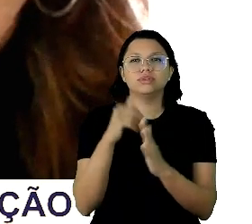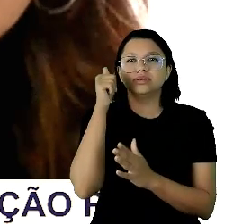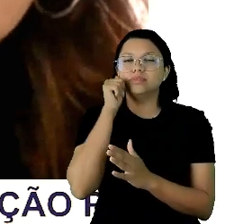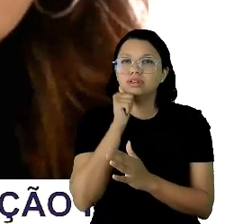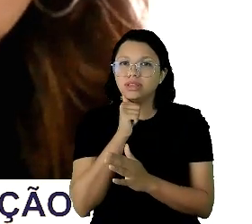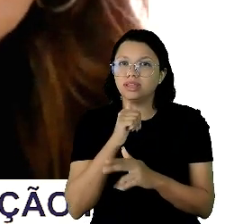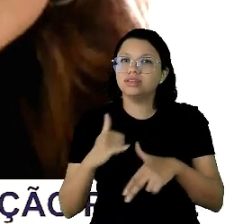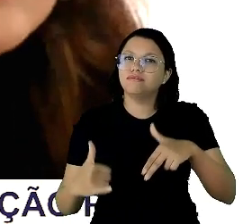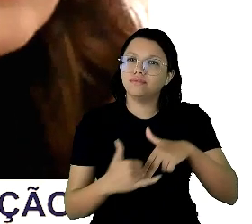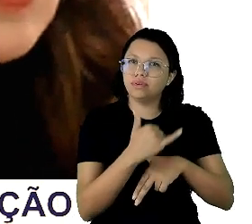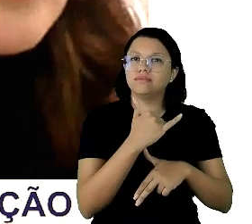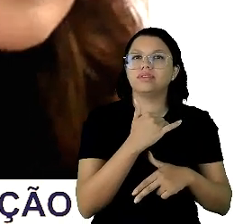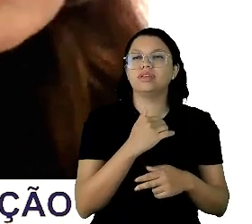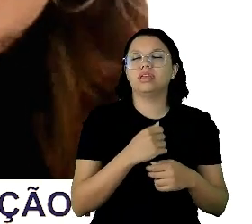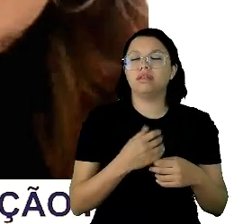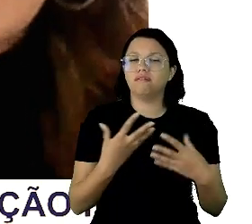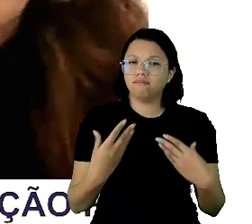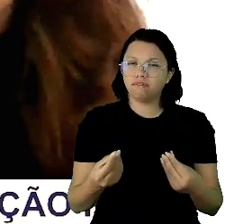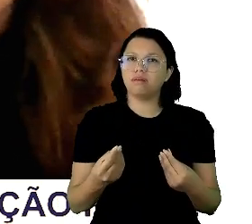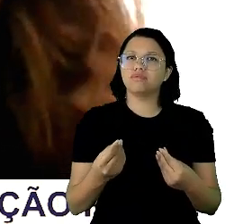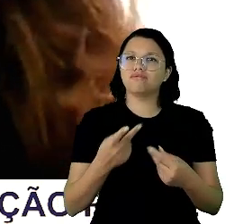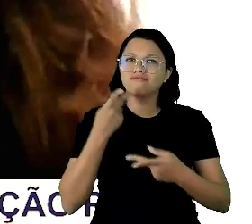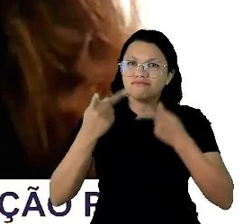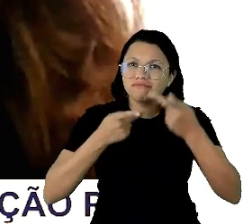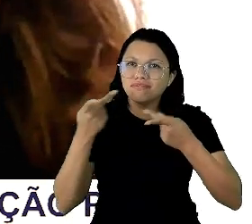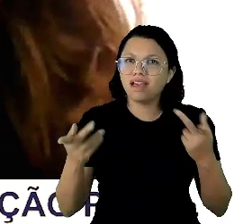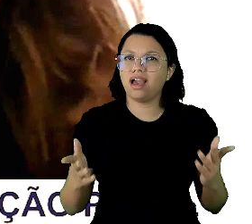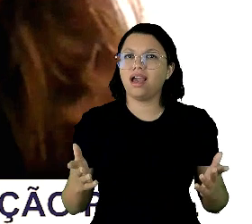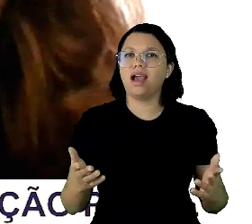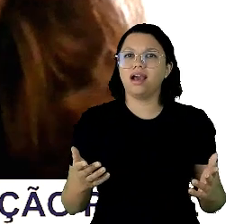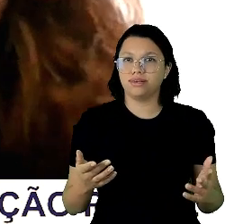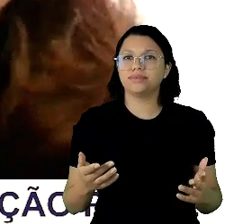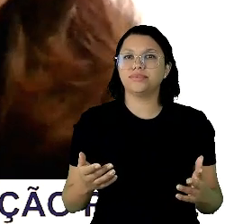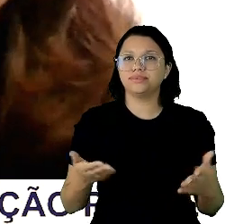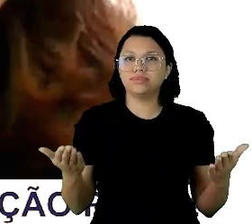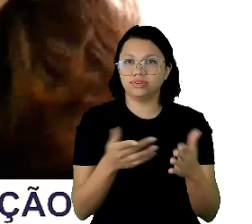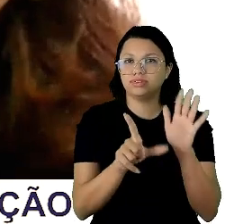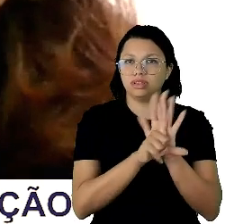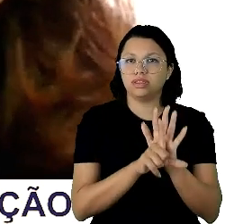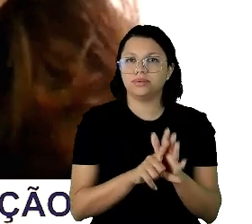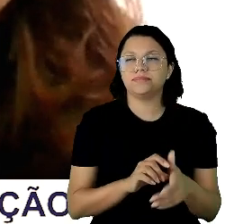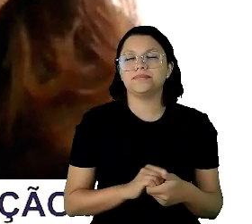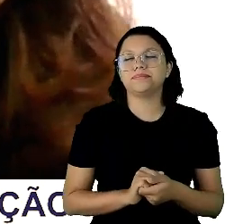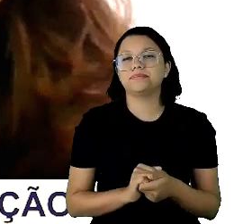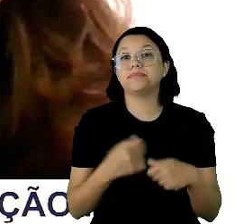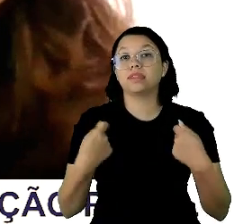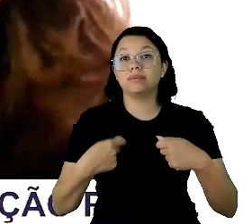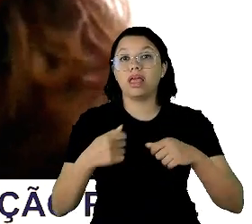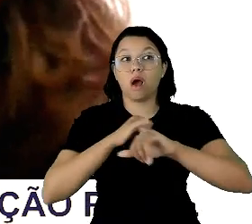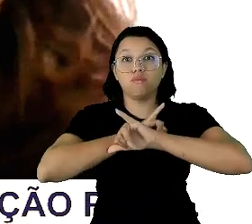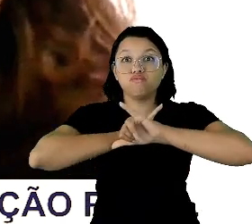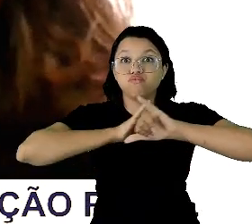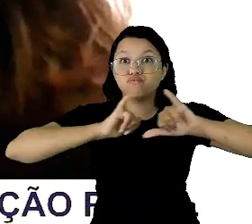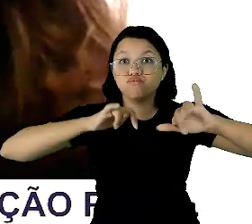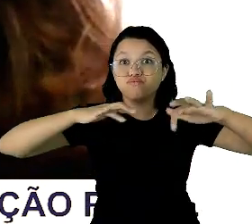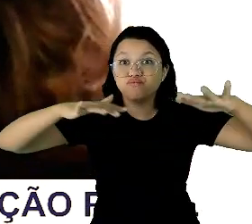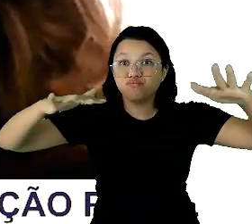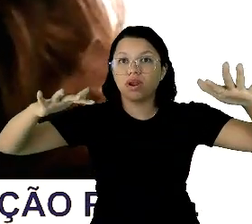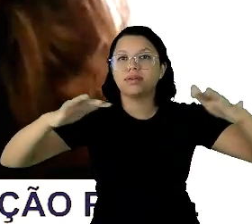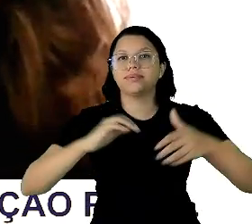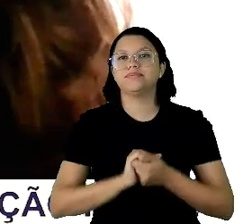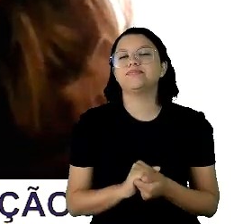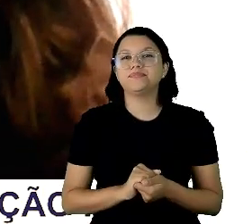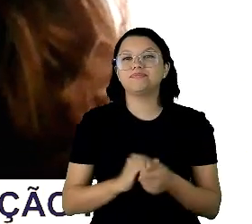dar voz a essa lei, né? Essa lei precisa de voz. Ótimo, Renata,